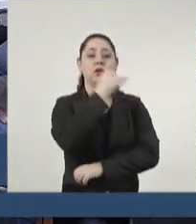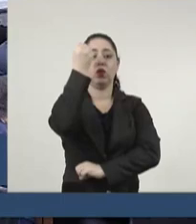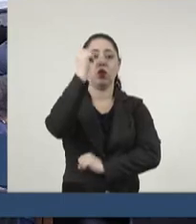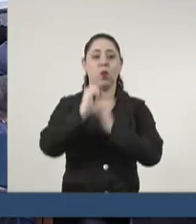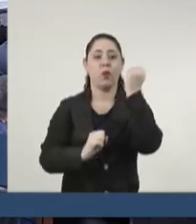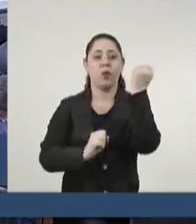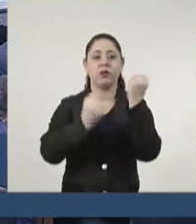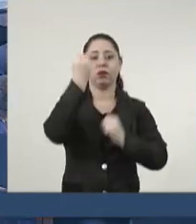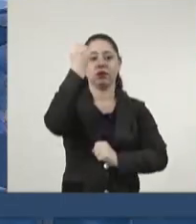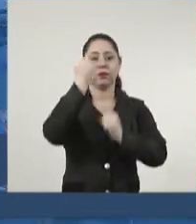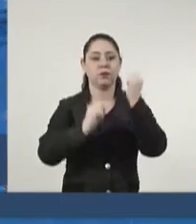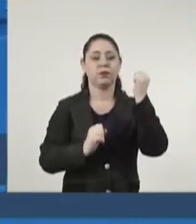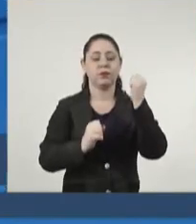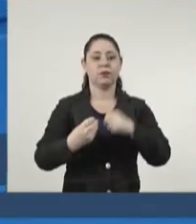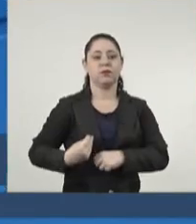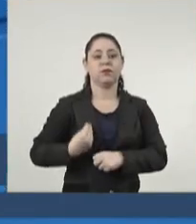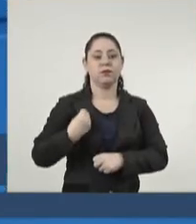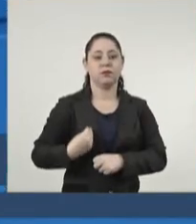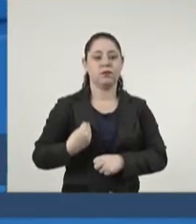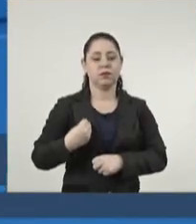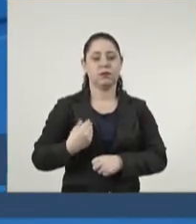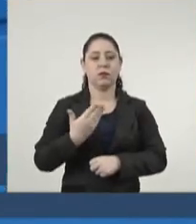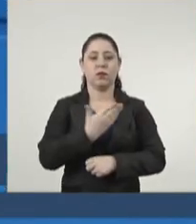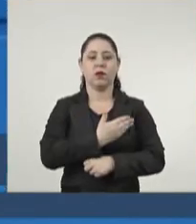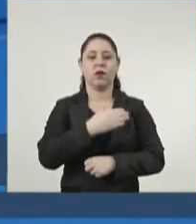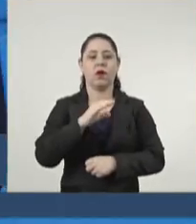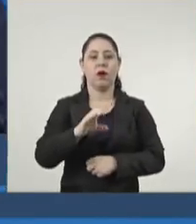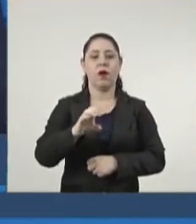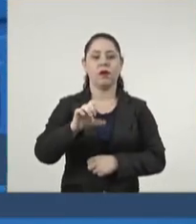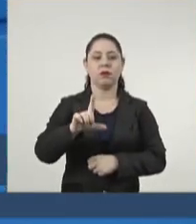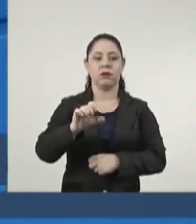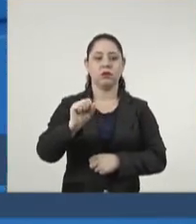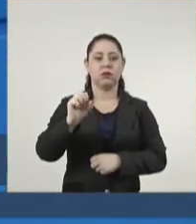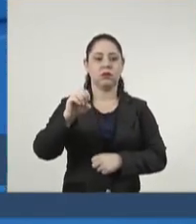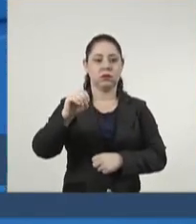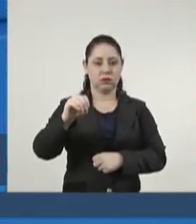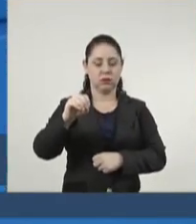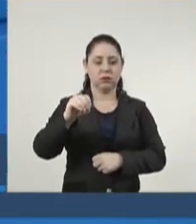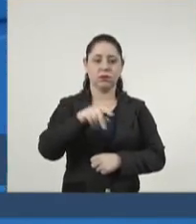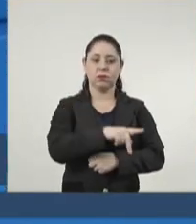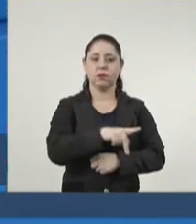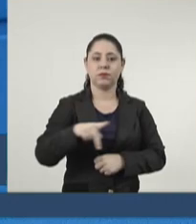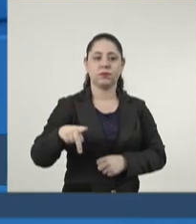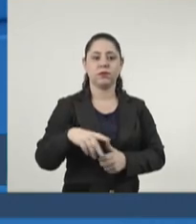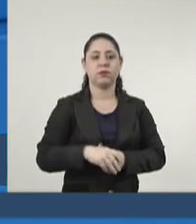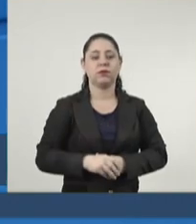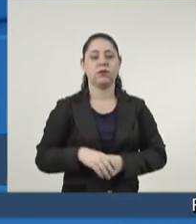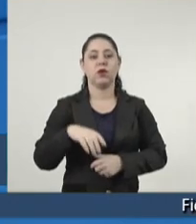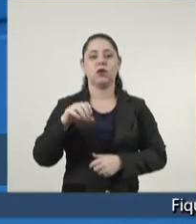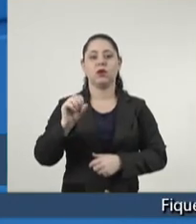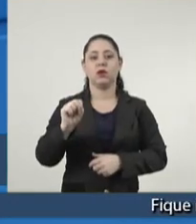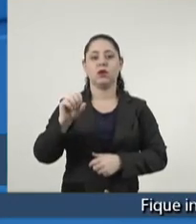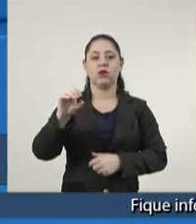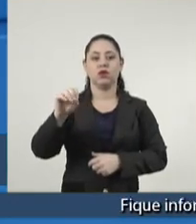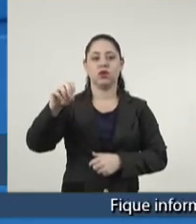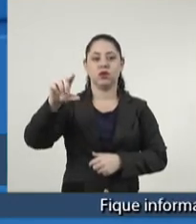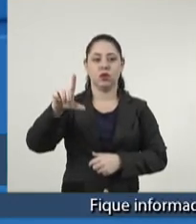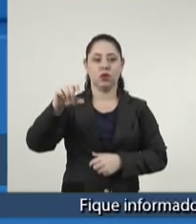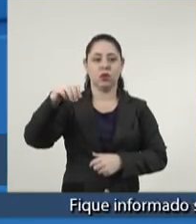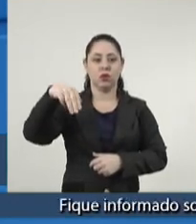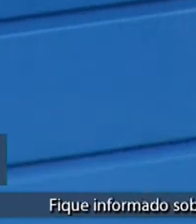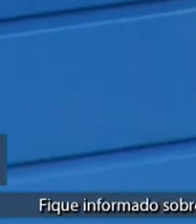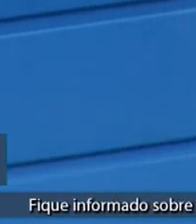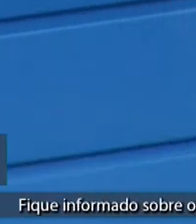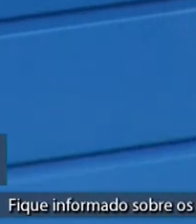aqui na presença do meu amigo Celso, o presidente Solomar Rockenbach, presença dele